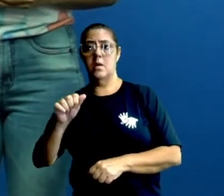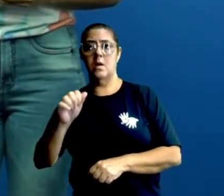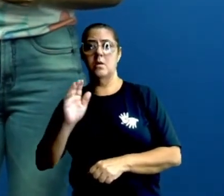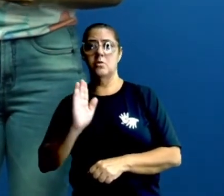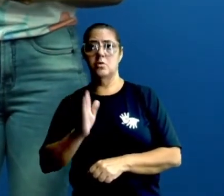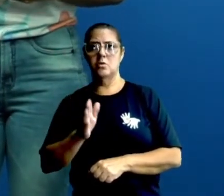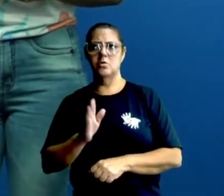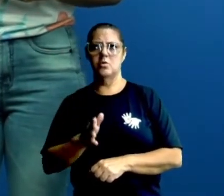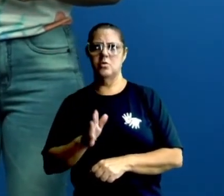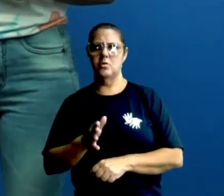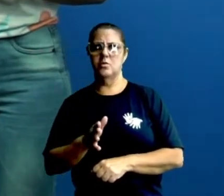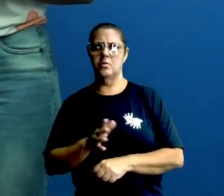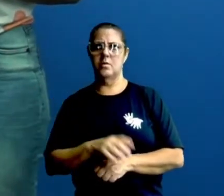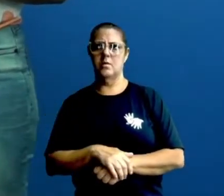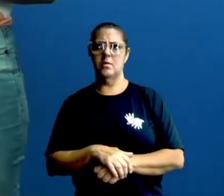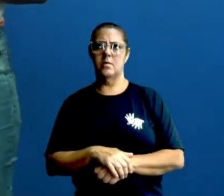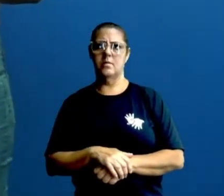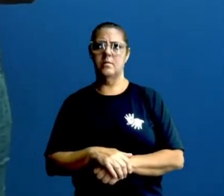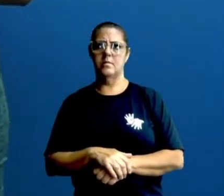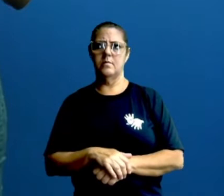período já é